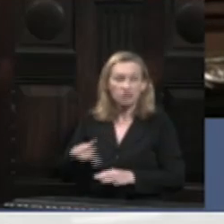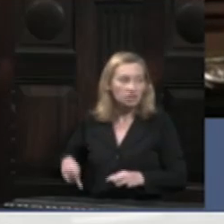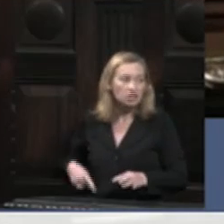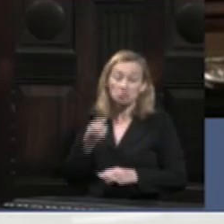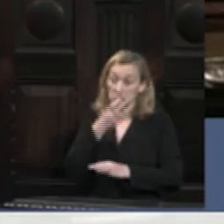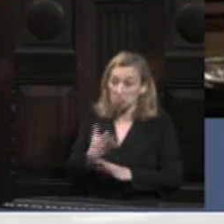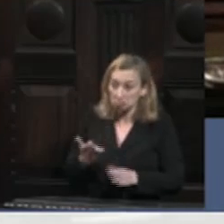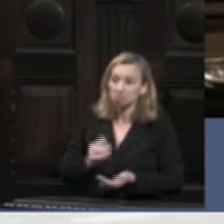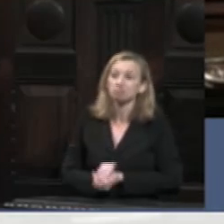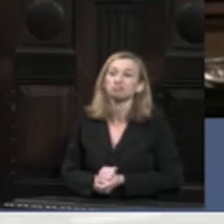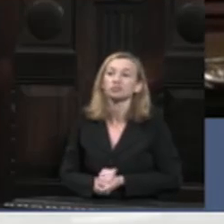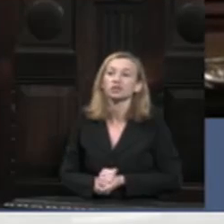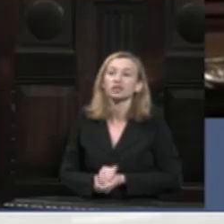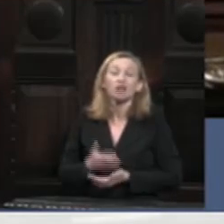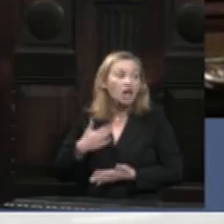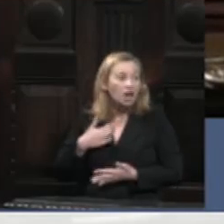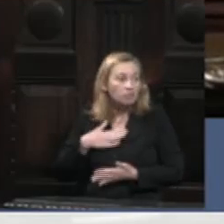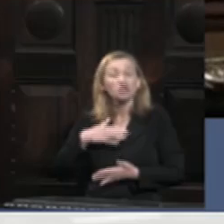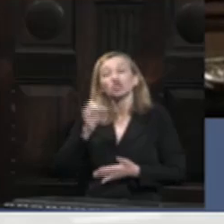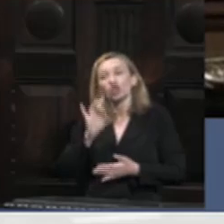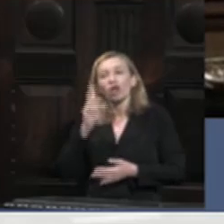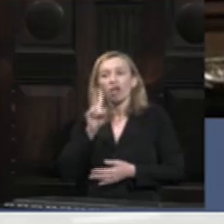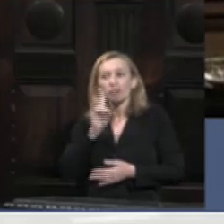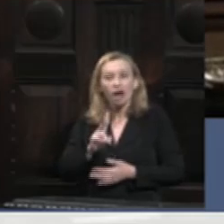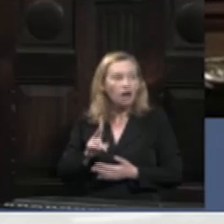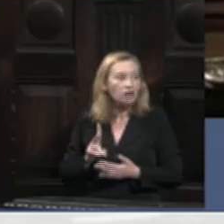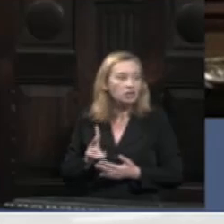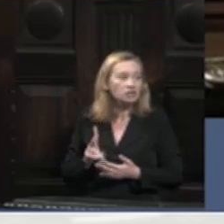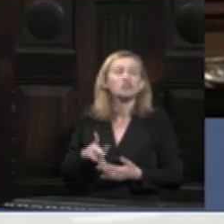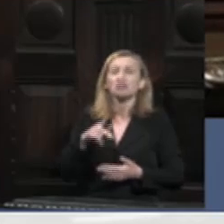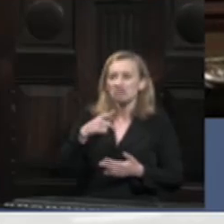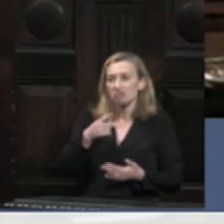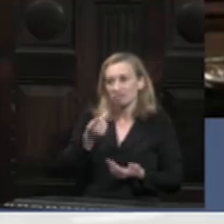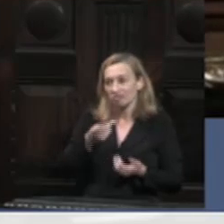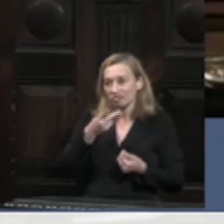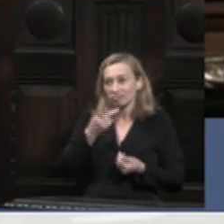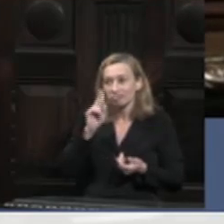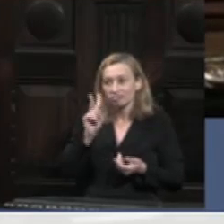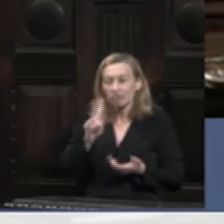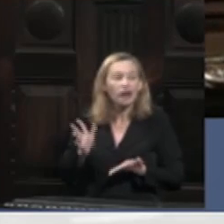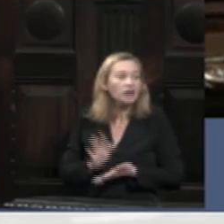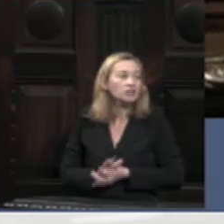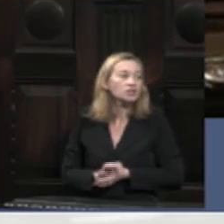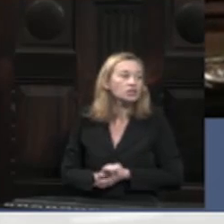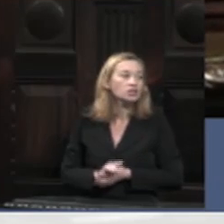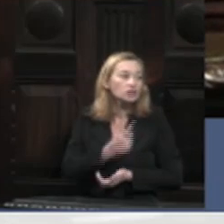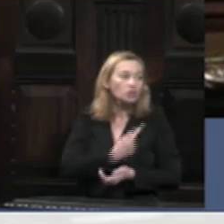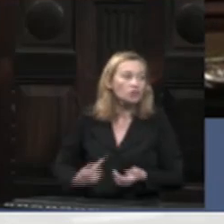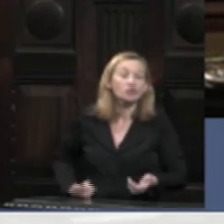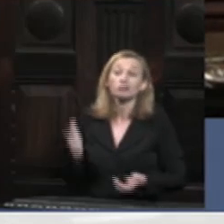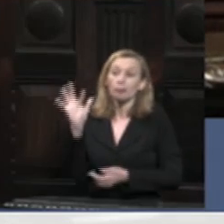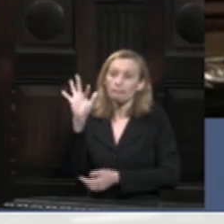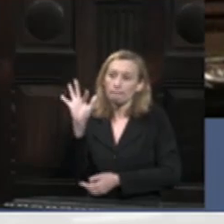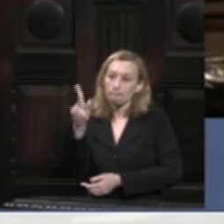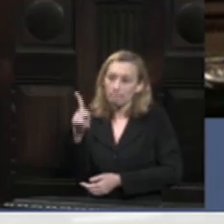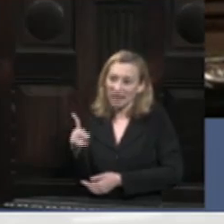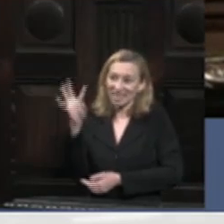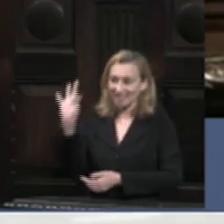que garanta o pagamento das compensações pelas perdas sofridas pelo Rio de Janeiro com a Lei Candir, que